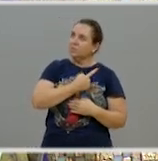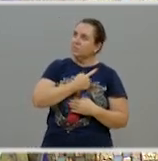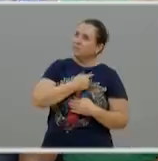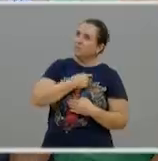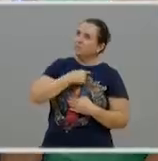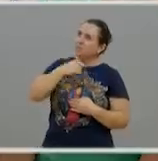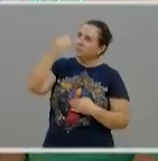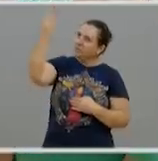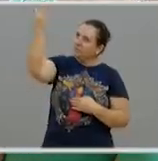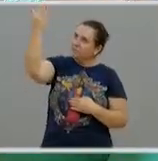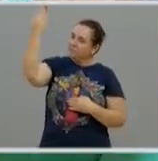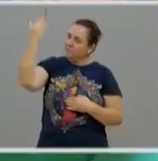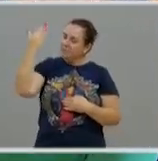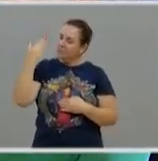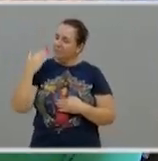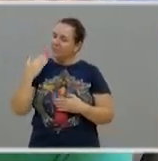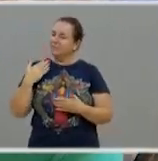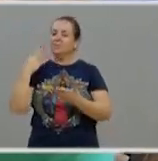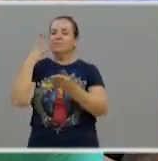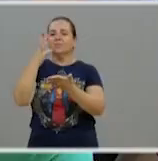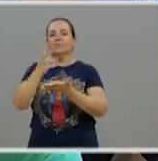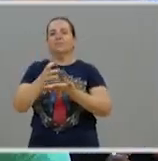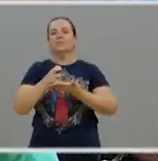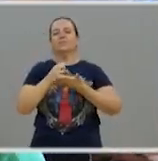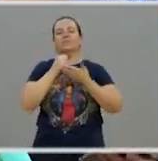venha a vossa